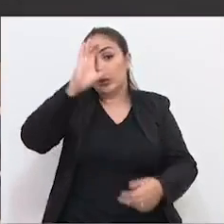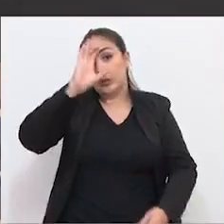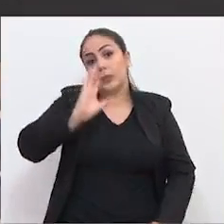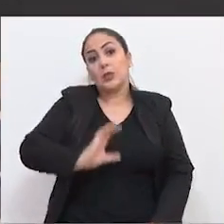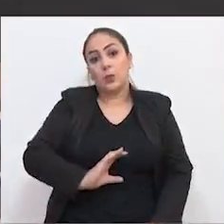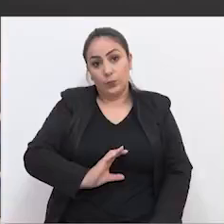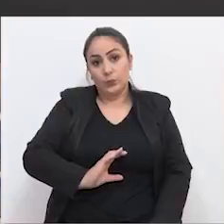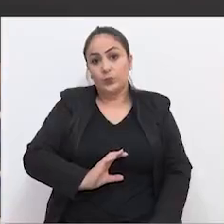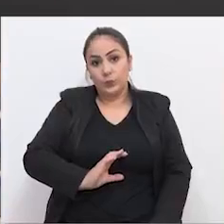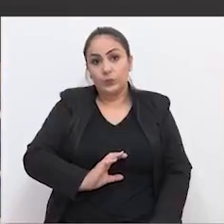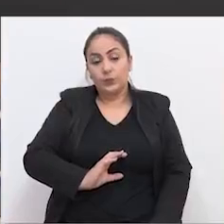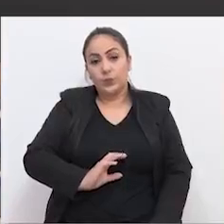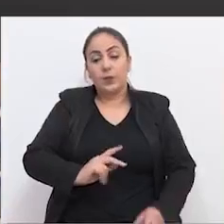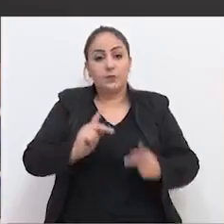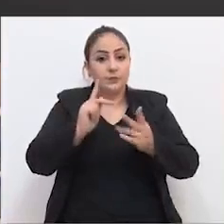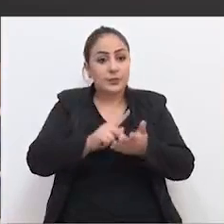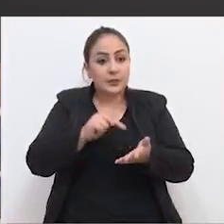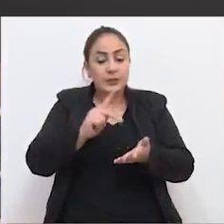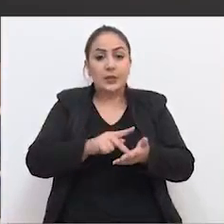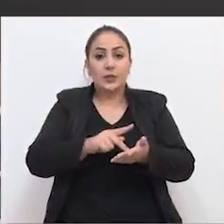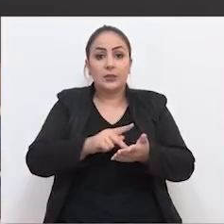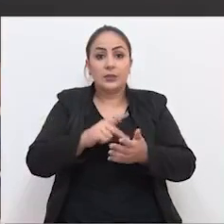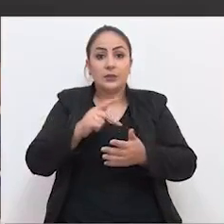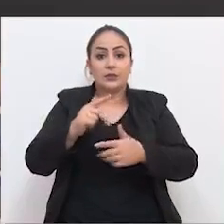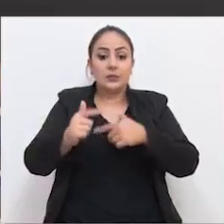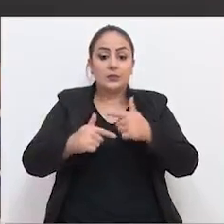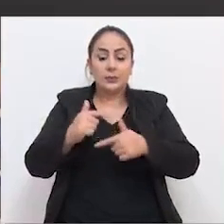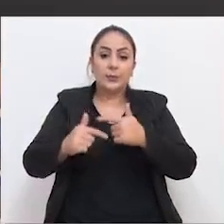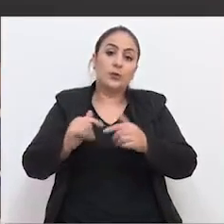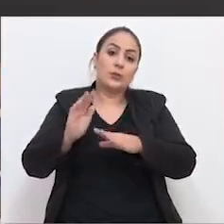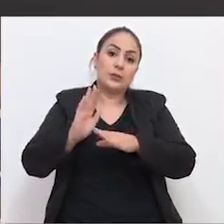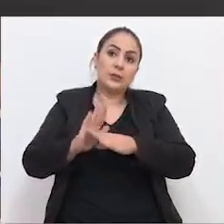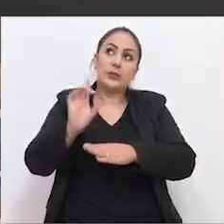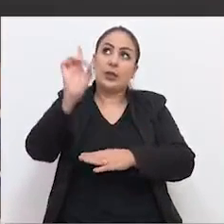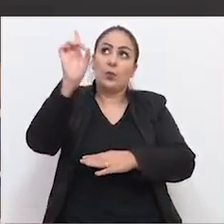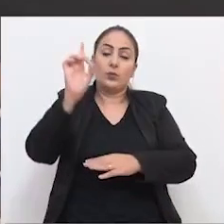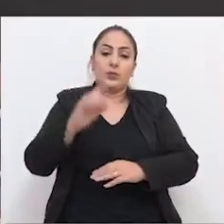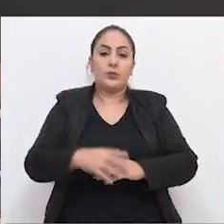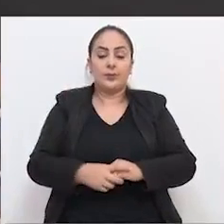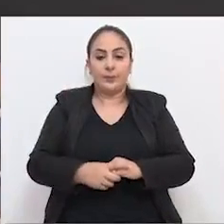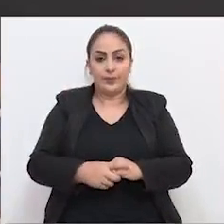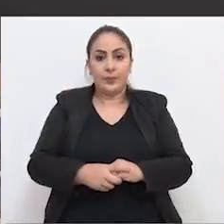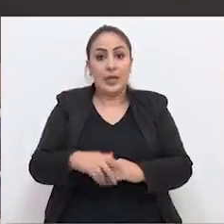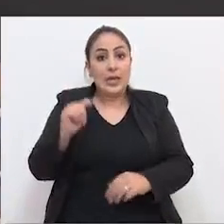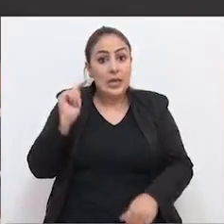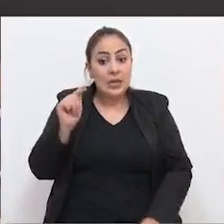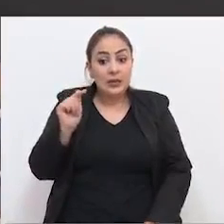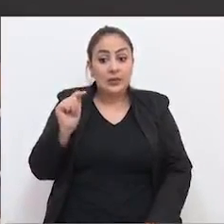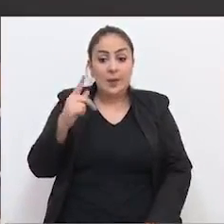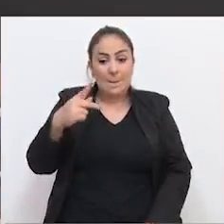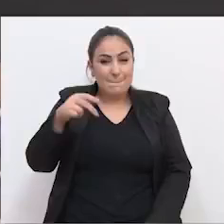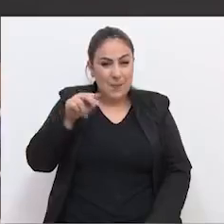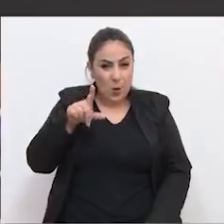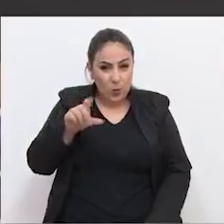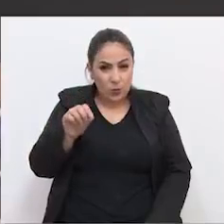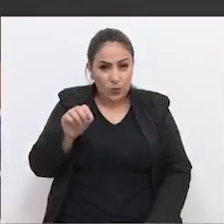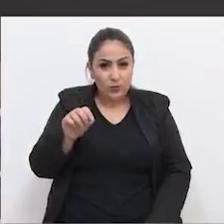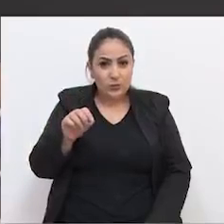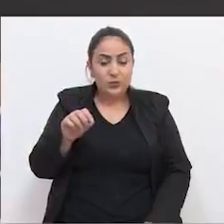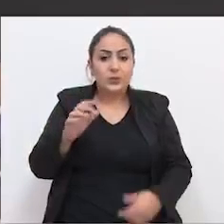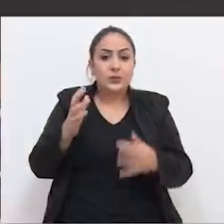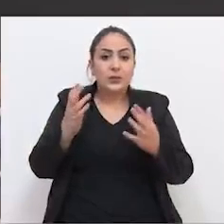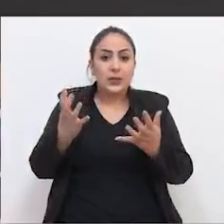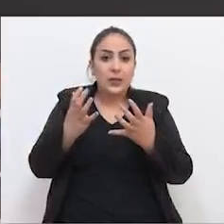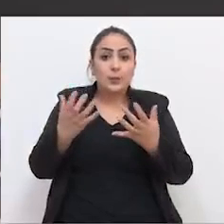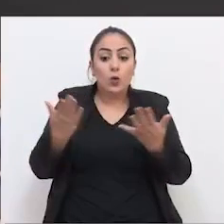verdadeiro cristão, foi um verdadeiro servidor de Deus. A ele nós desejamos que